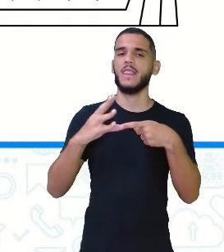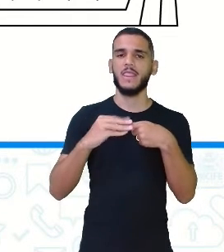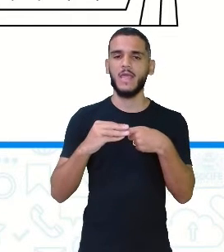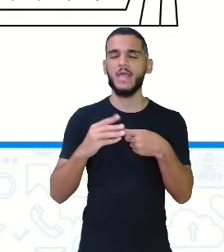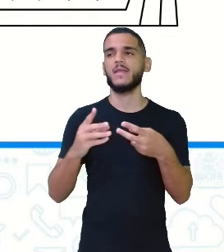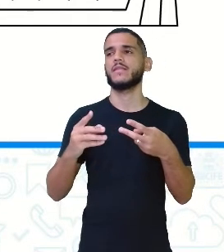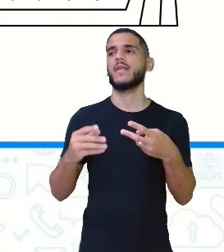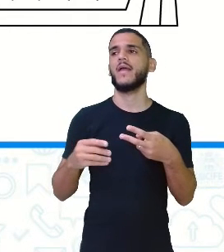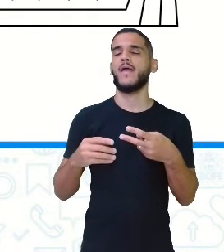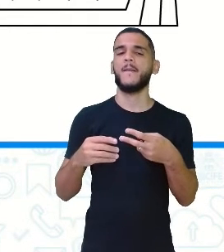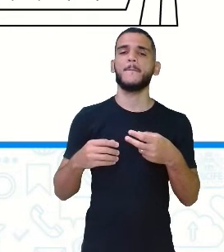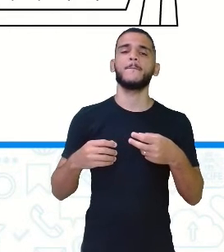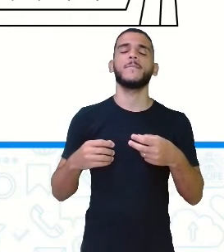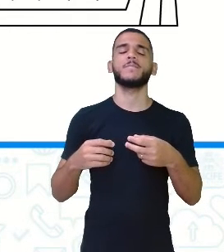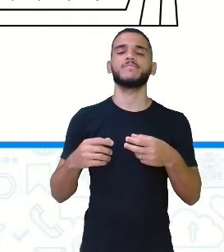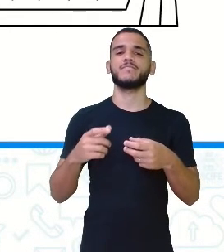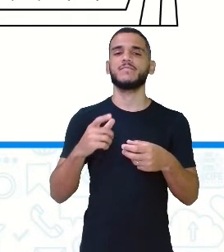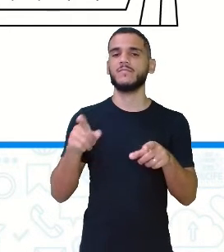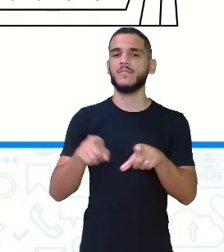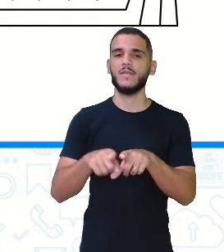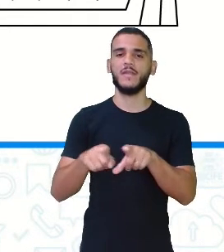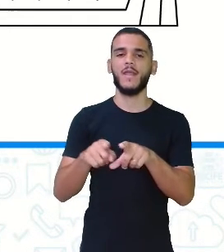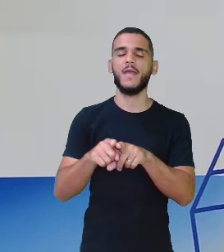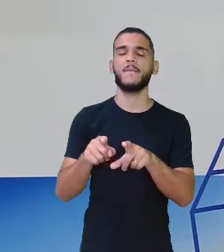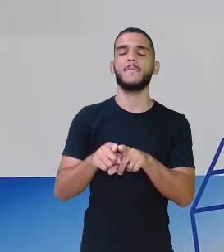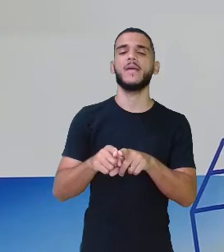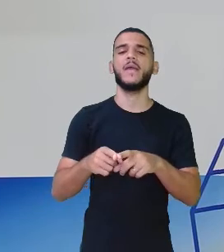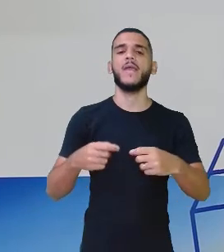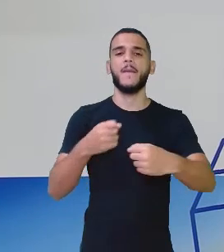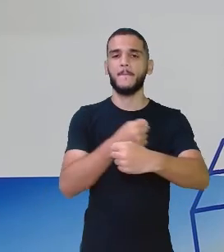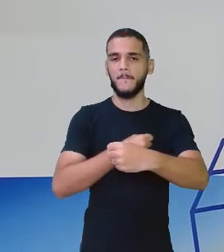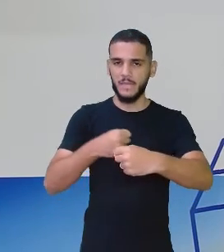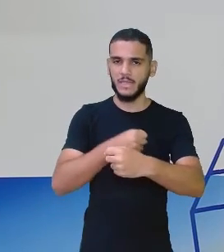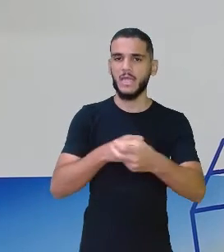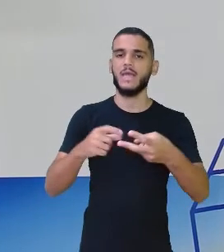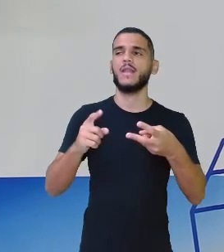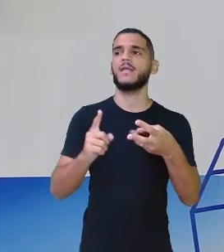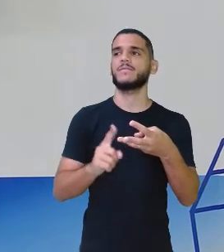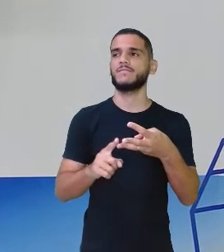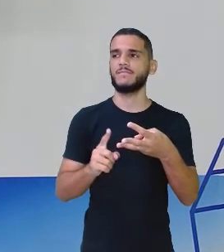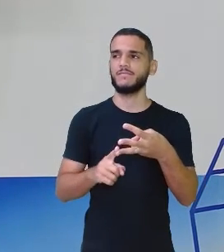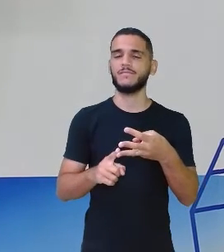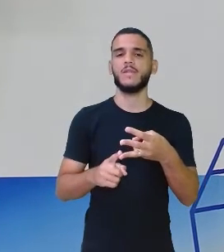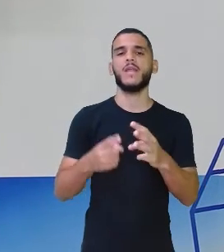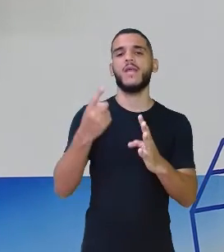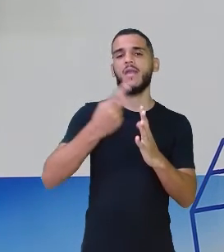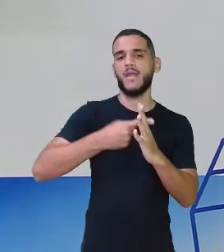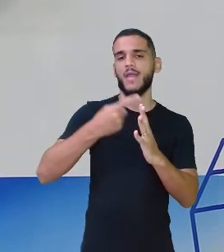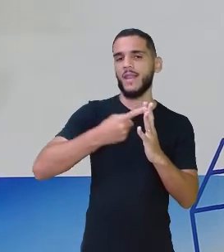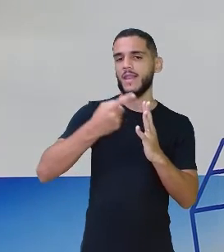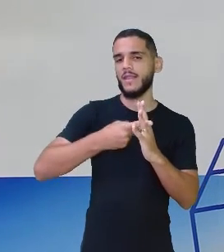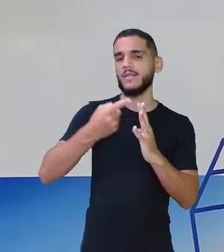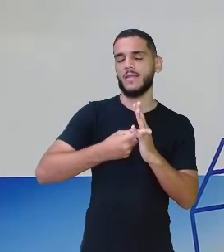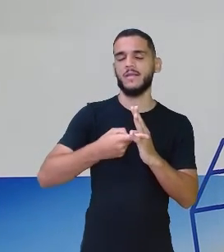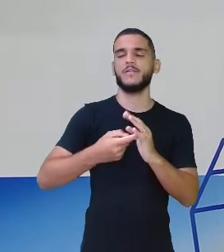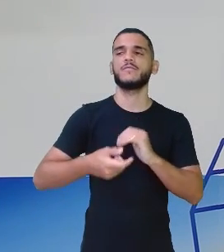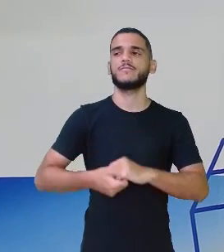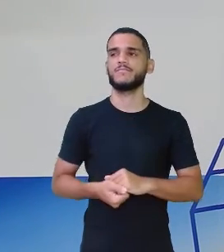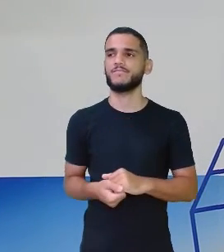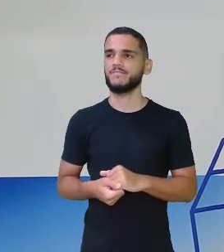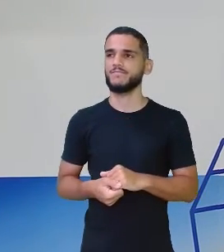panela, calendário. Presta atenção. Última penúltima, última,